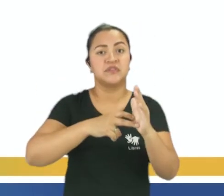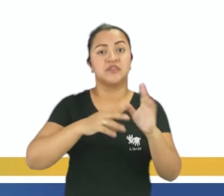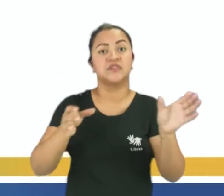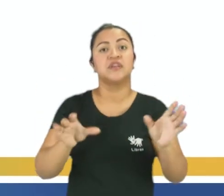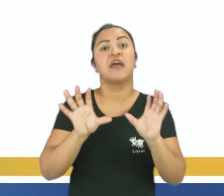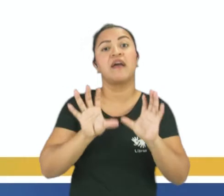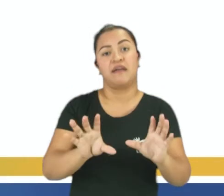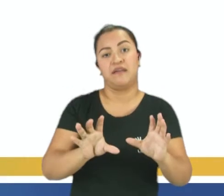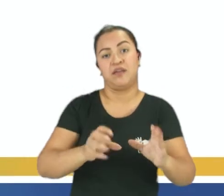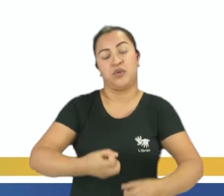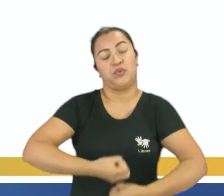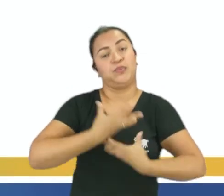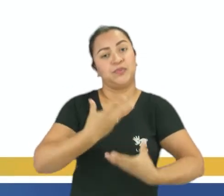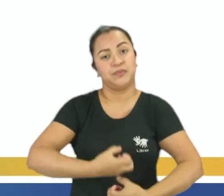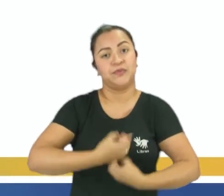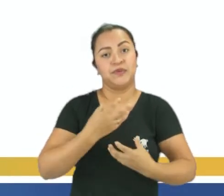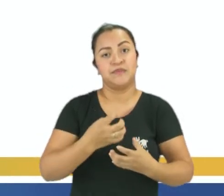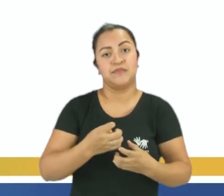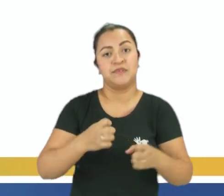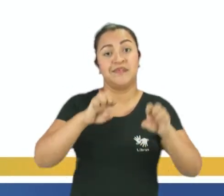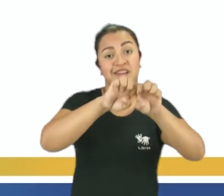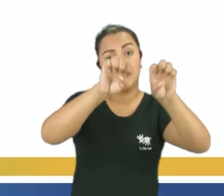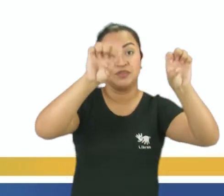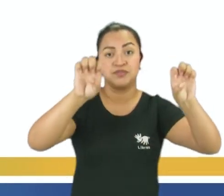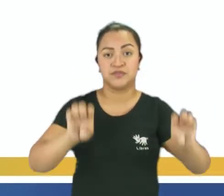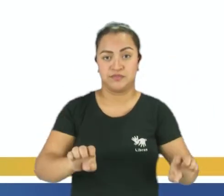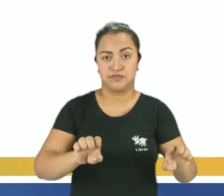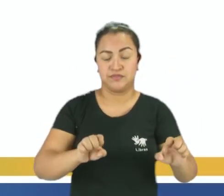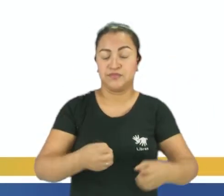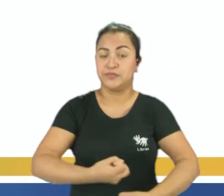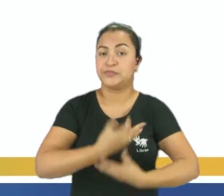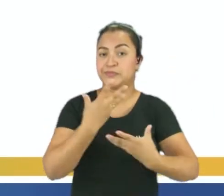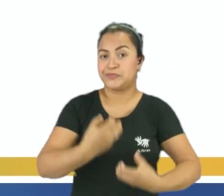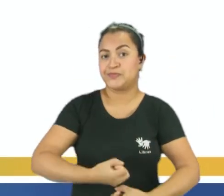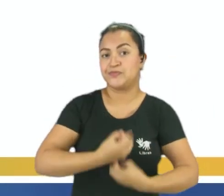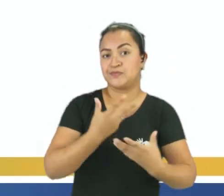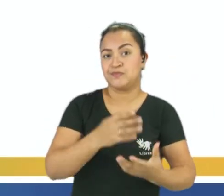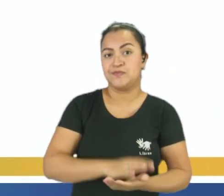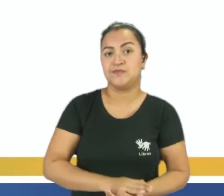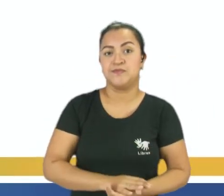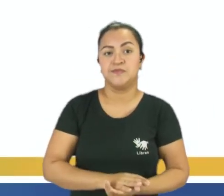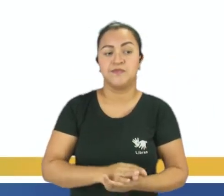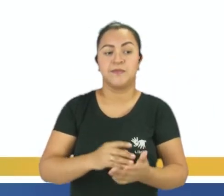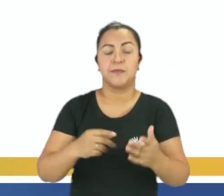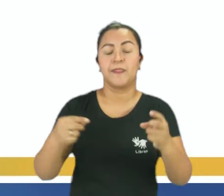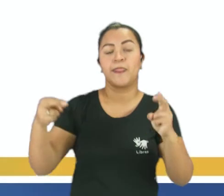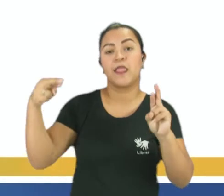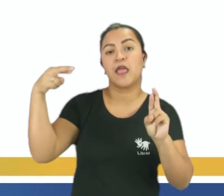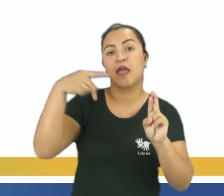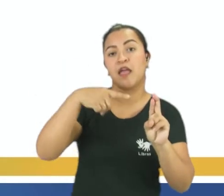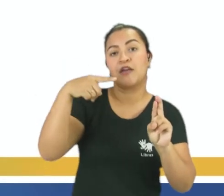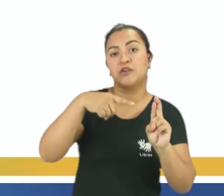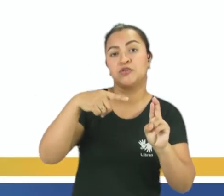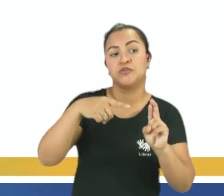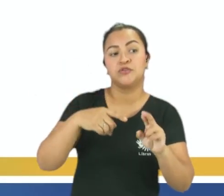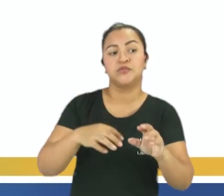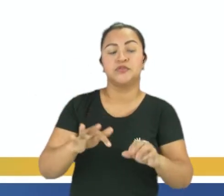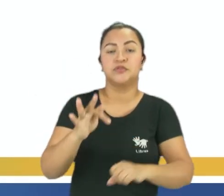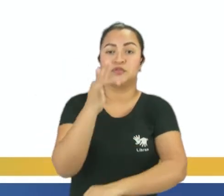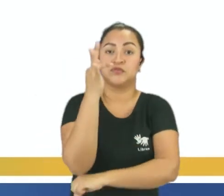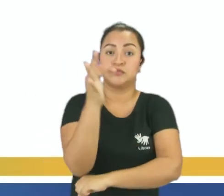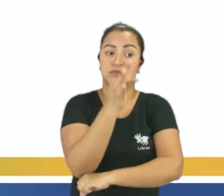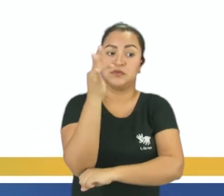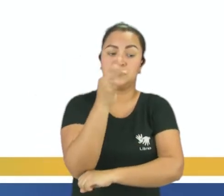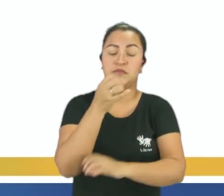poema. A estrutura de um poema refere-se aos seus aspectos formais. Numa